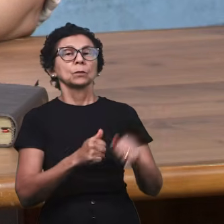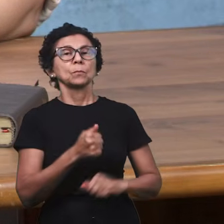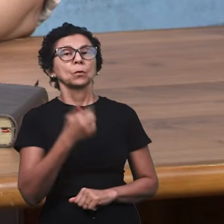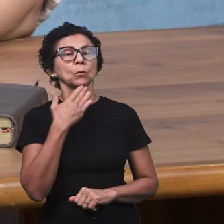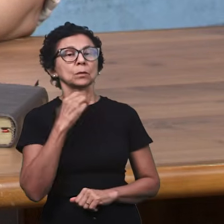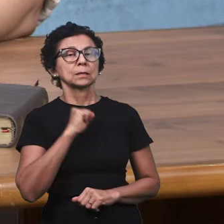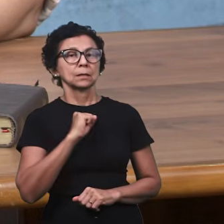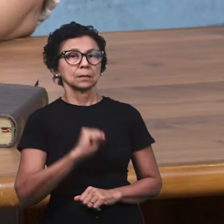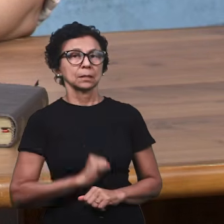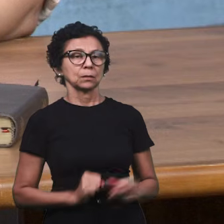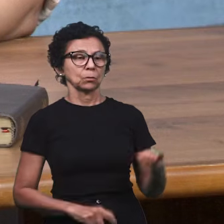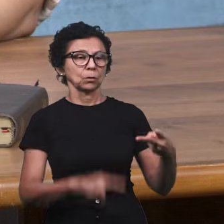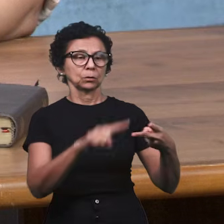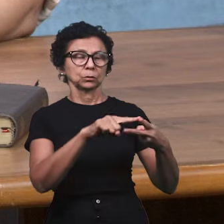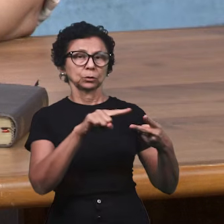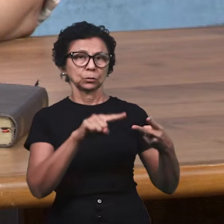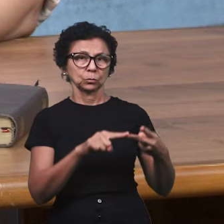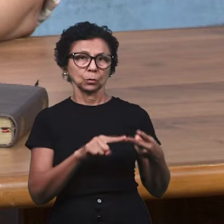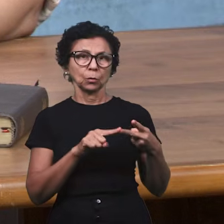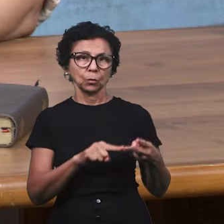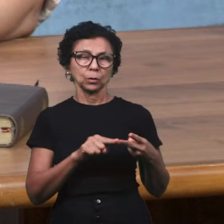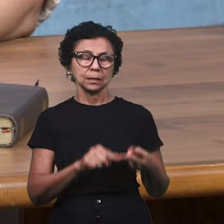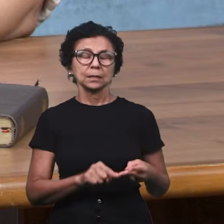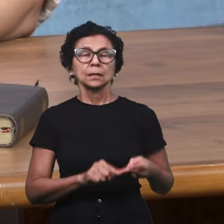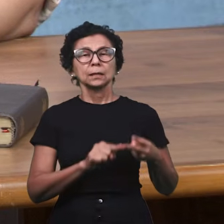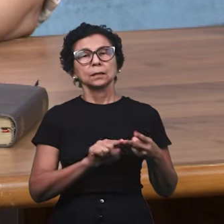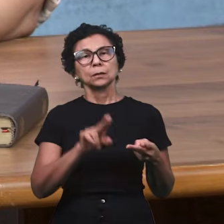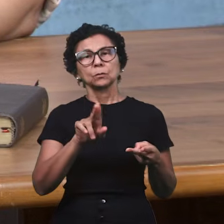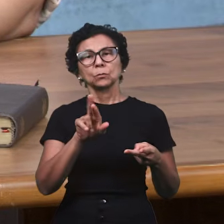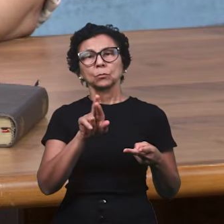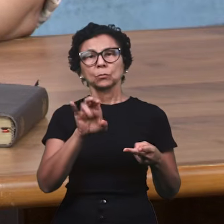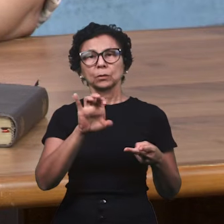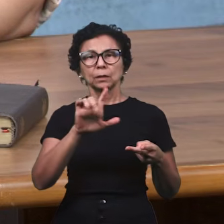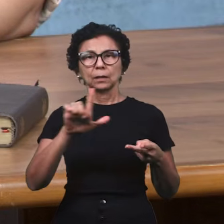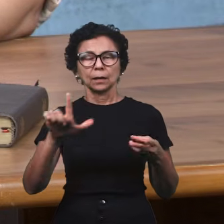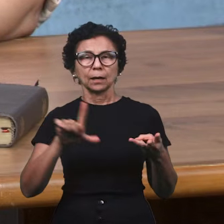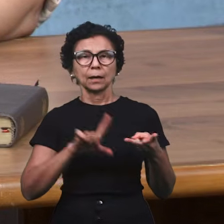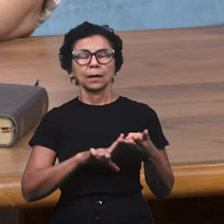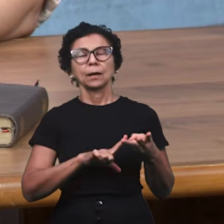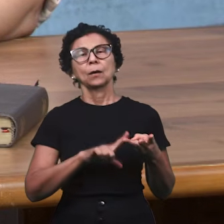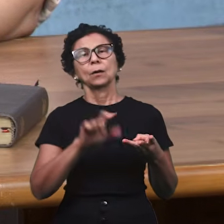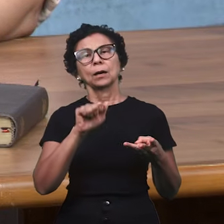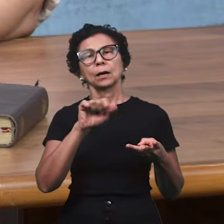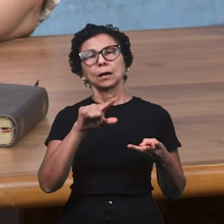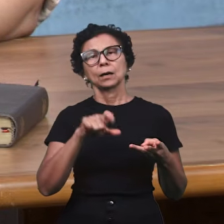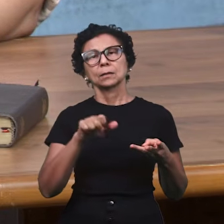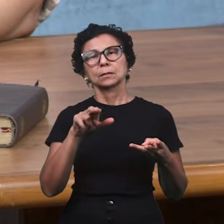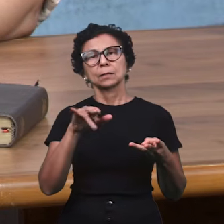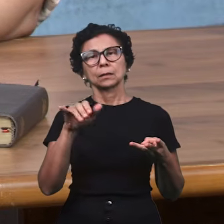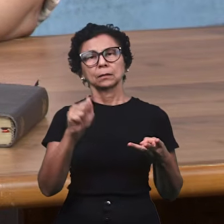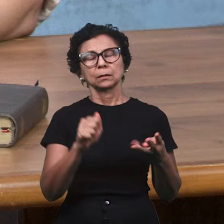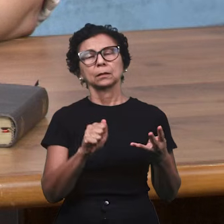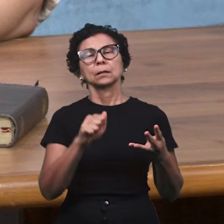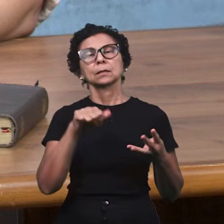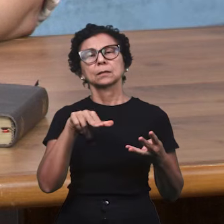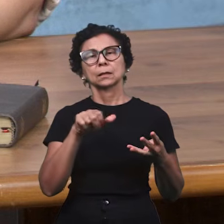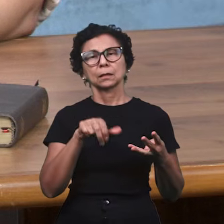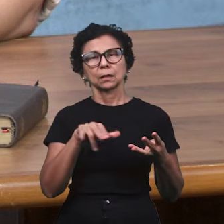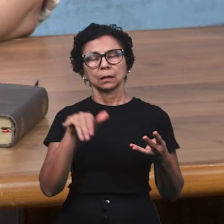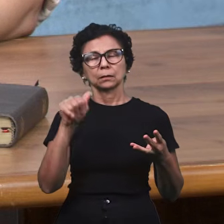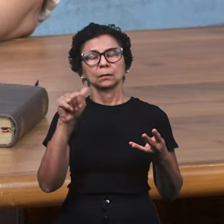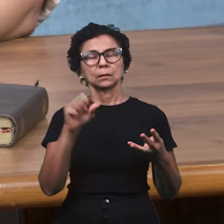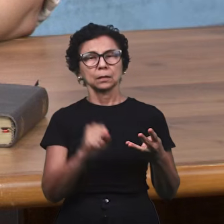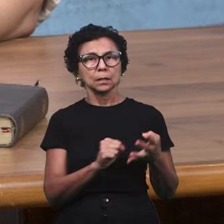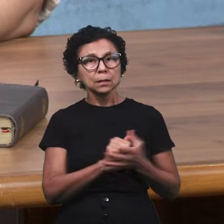e Abiatar, e os levitas Uriel, Asaías, Joel, Semaías, Eliel